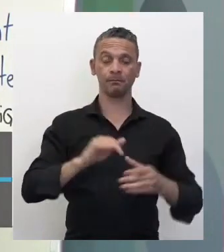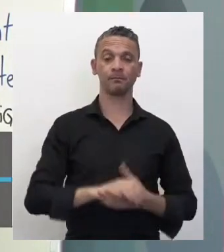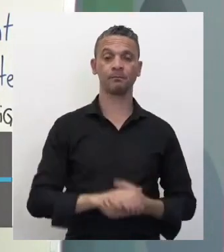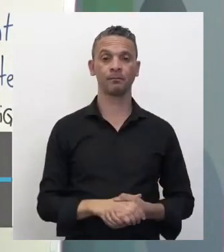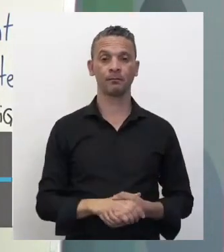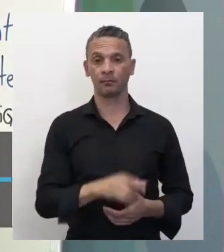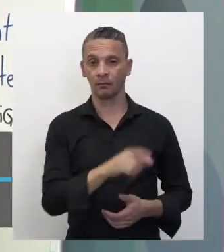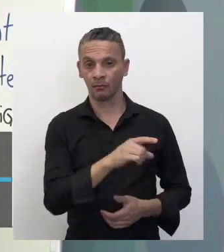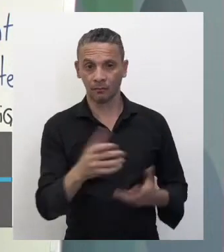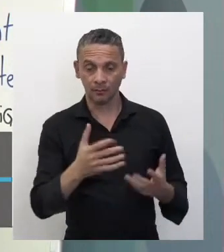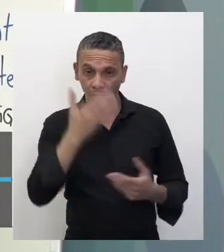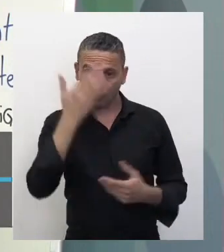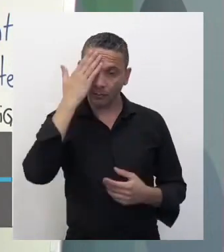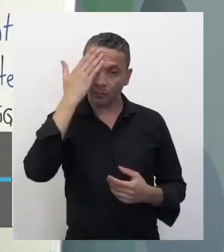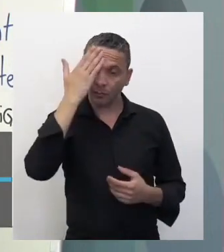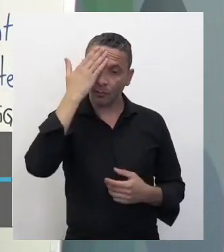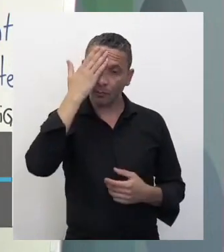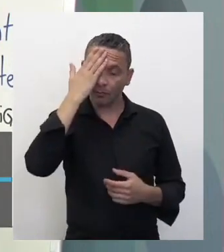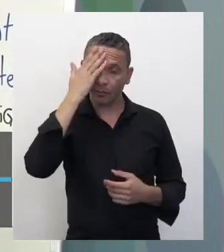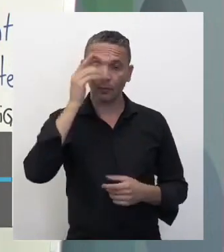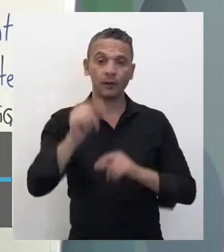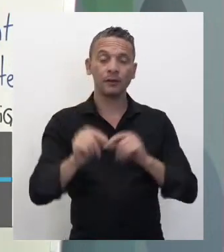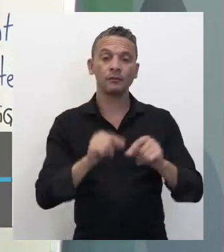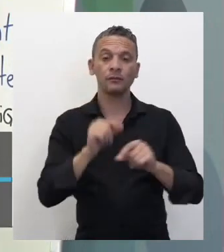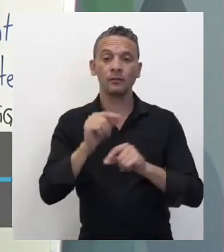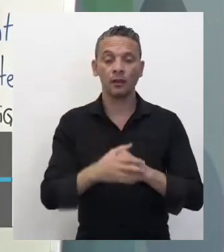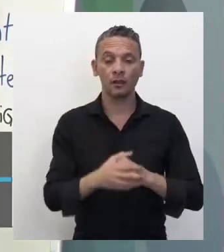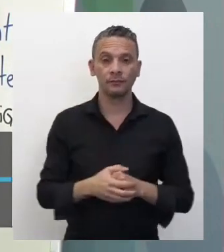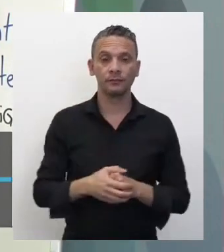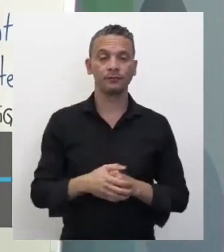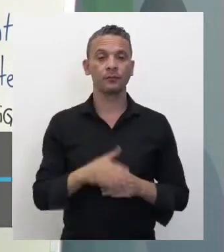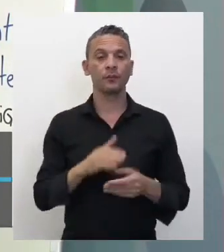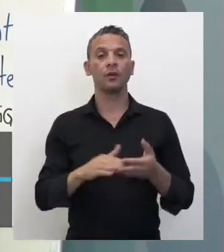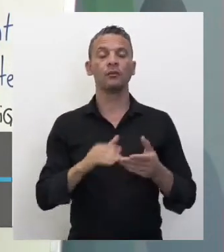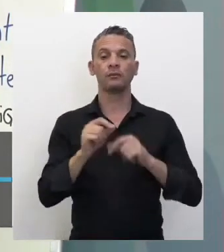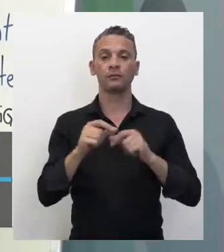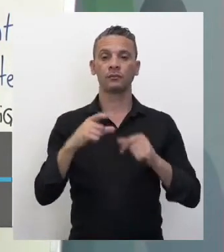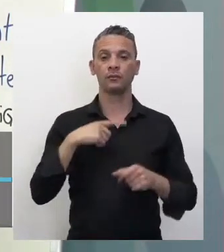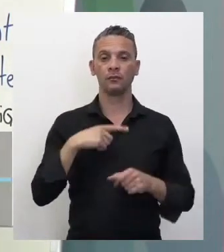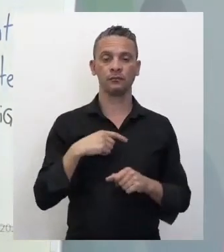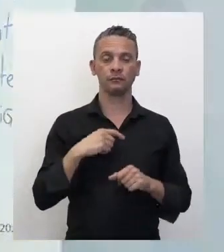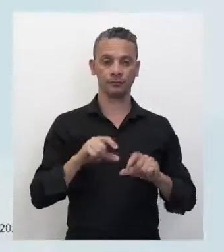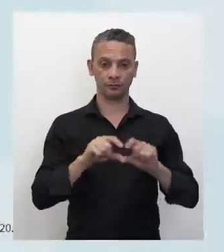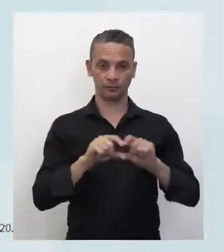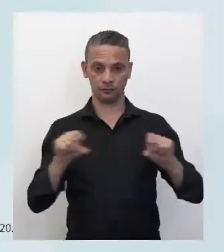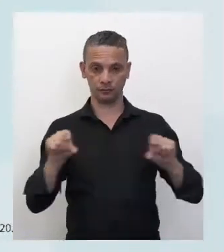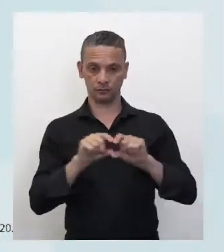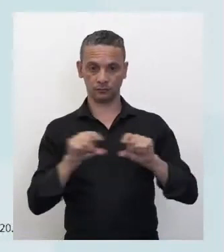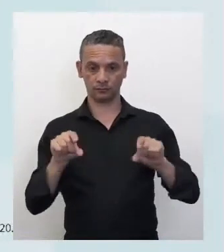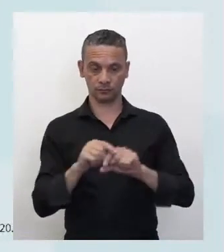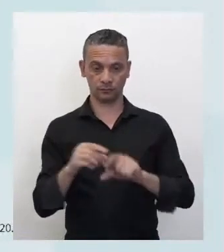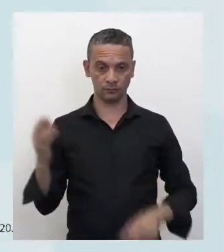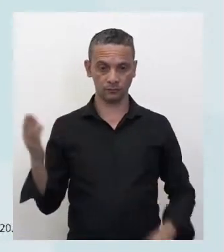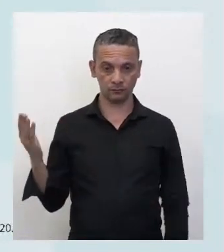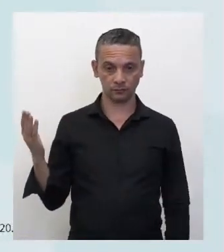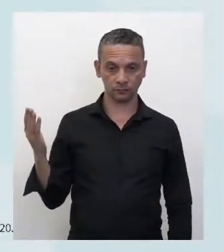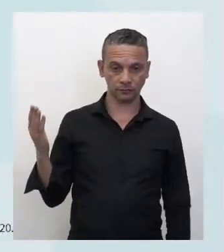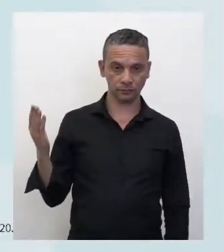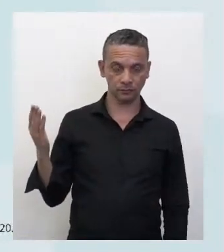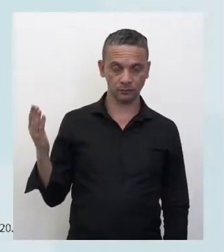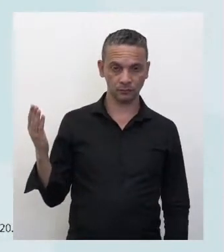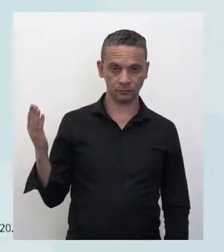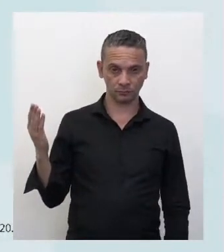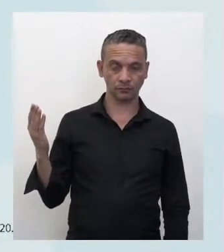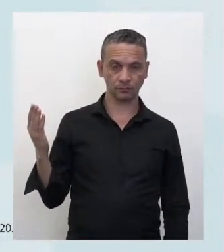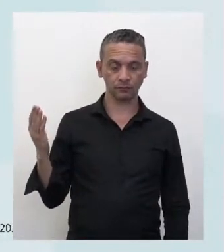vocês quiserem saber mais sobre esse consumo, existe esse link que está na tela para vocês, junto com o QR Code. Então,